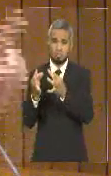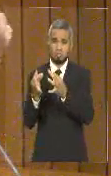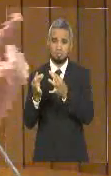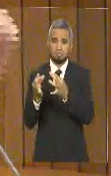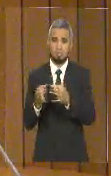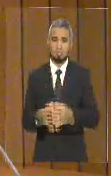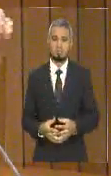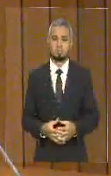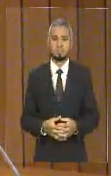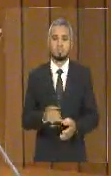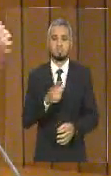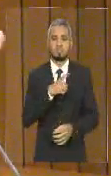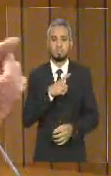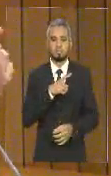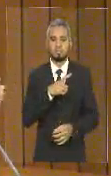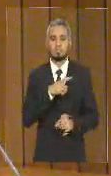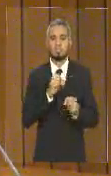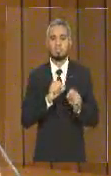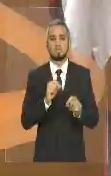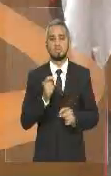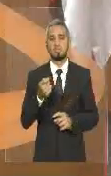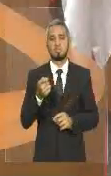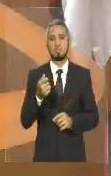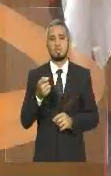porque tem pouca legitimidade para criticar